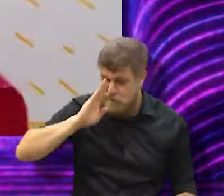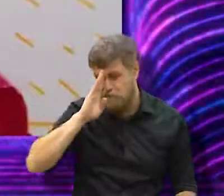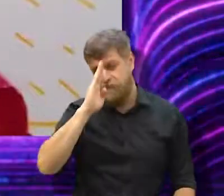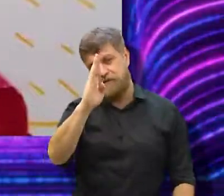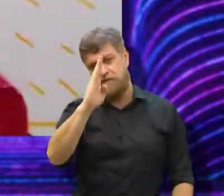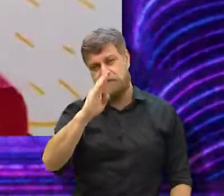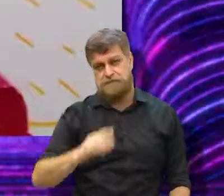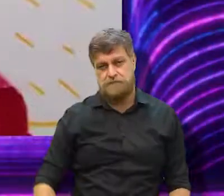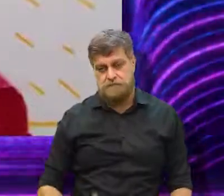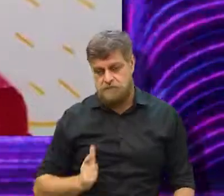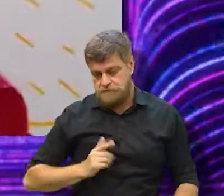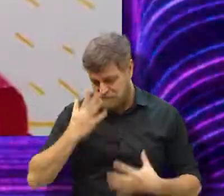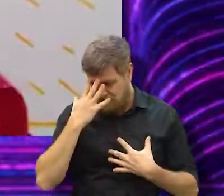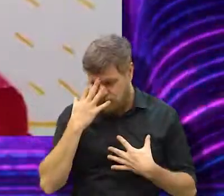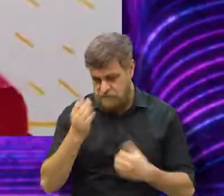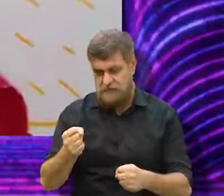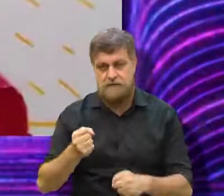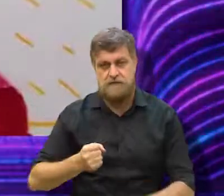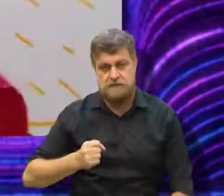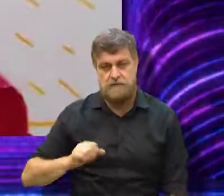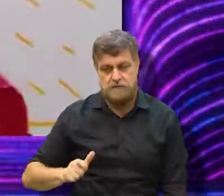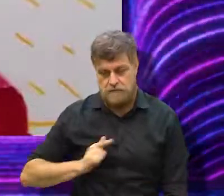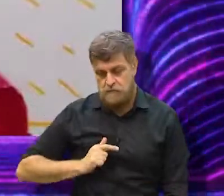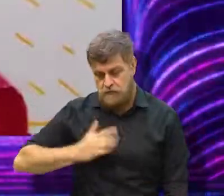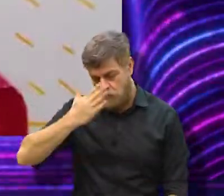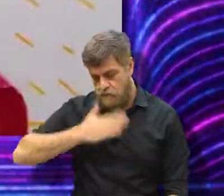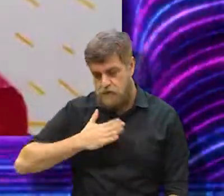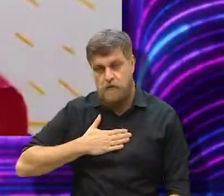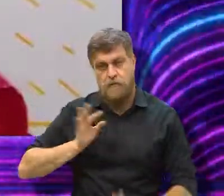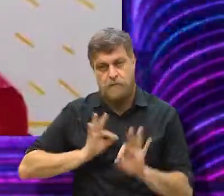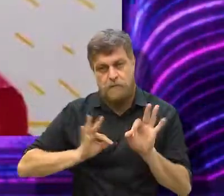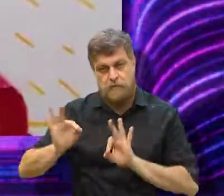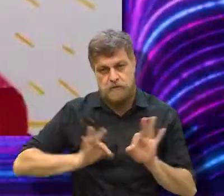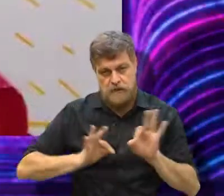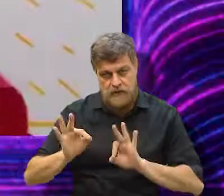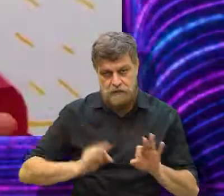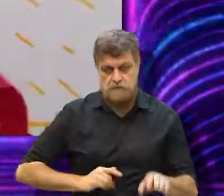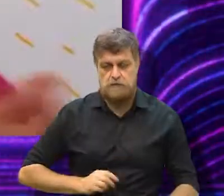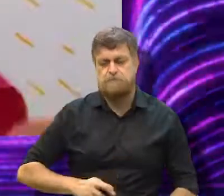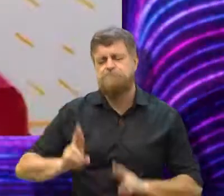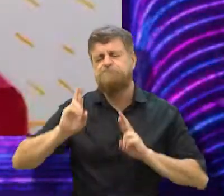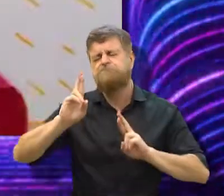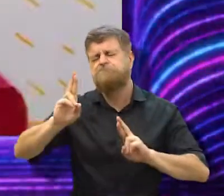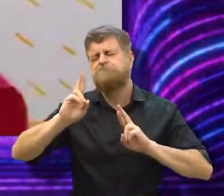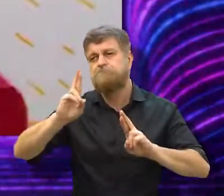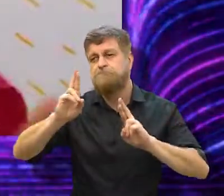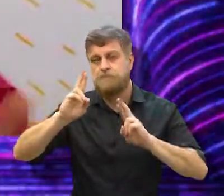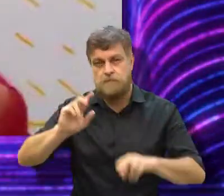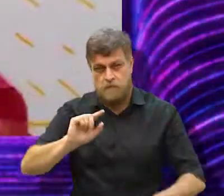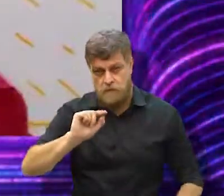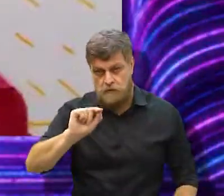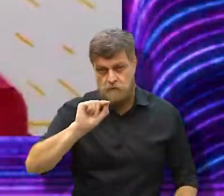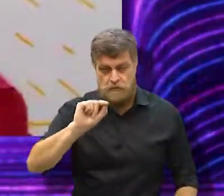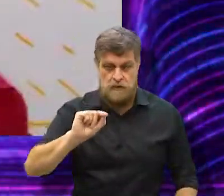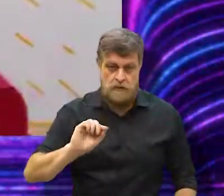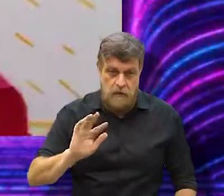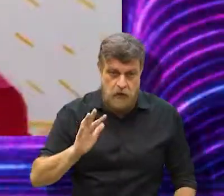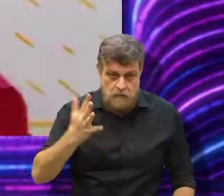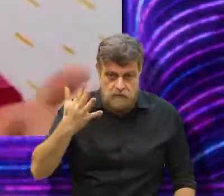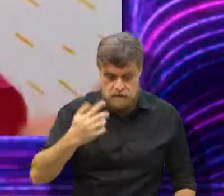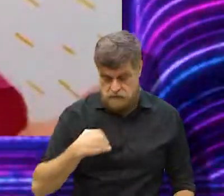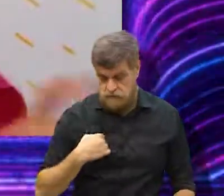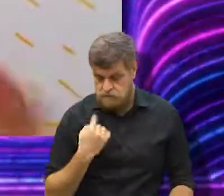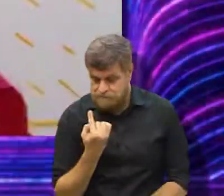Mas se você tem que ter fé no teu taco, você tem que ter fé no teu projeto e começar a prospectar por si